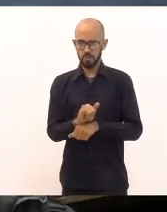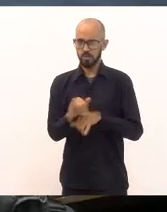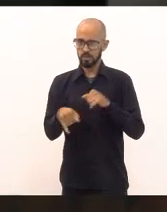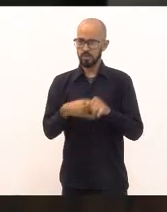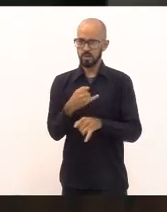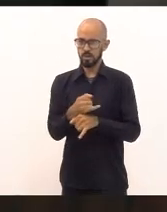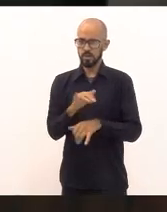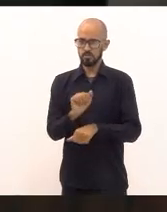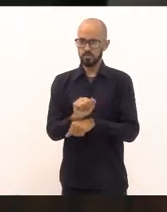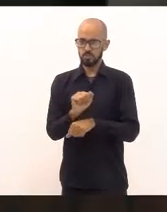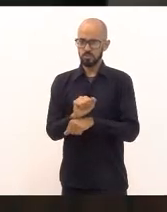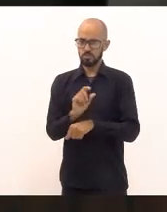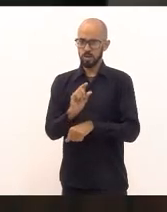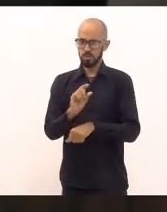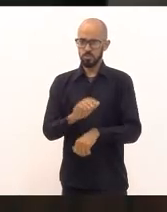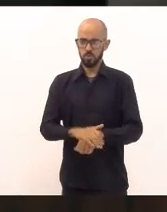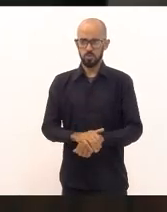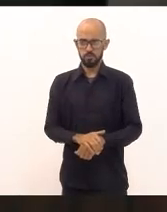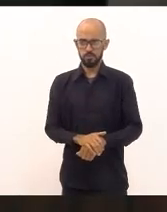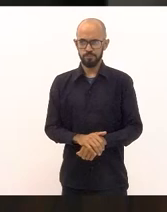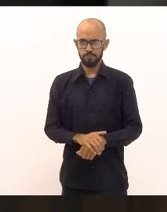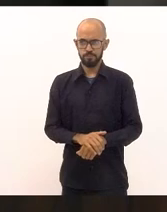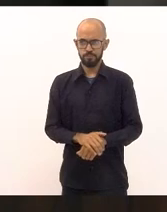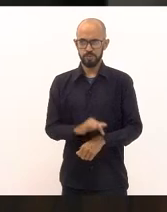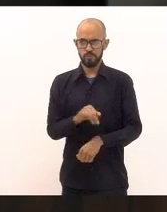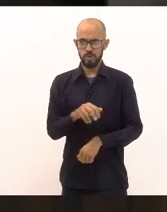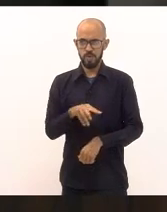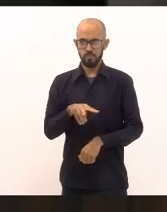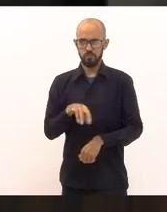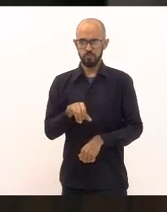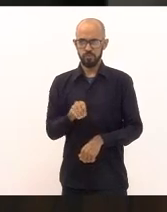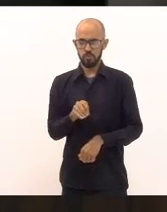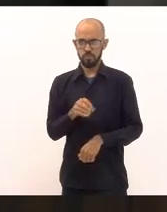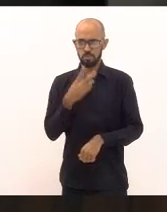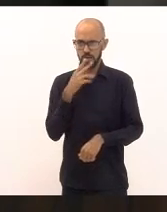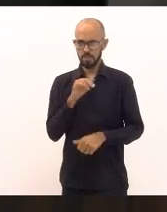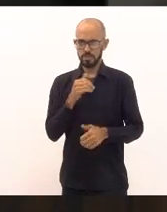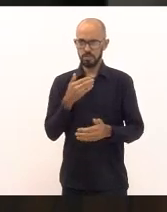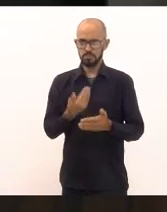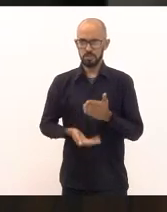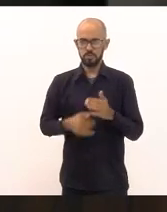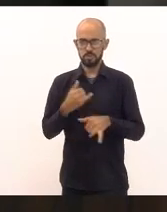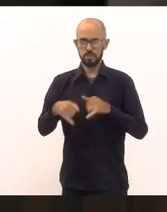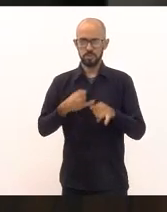Deputado Flávio, saiu do ar agora. Deputado Flávio.